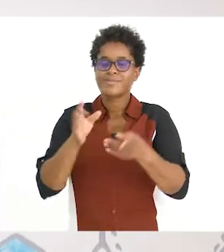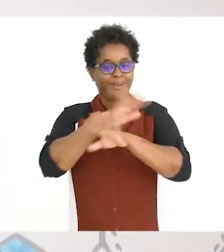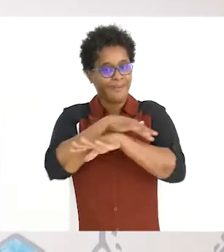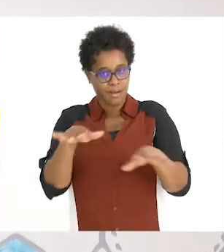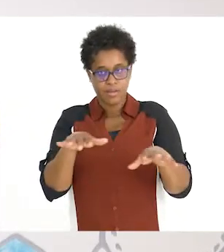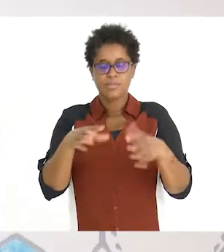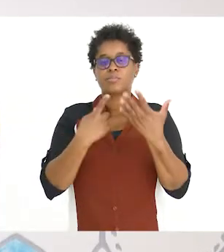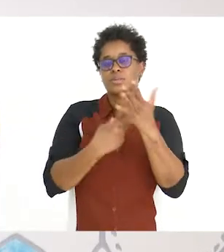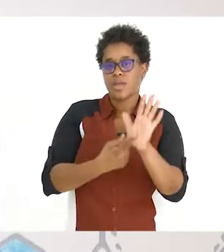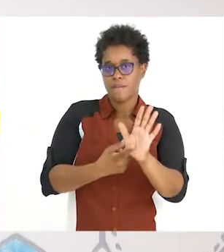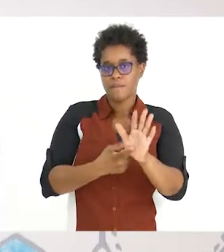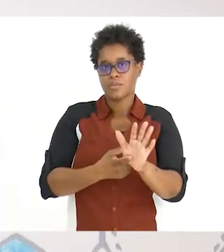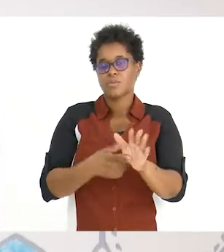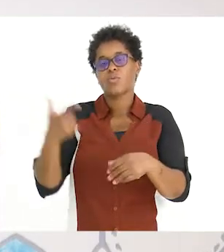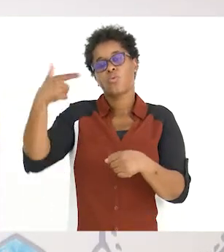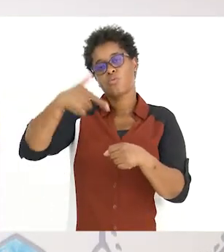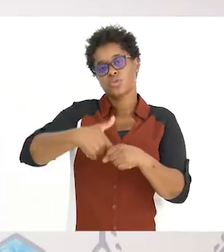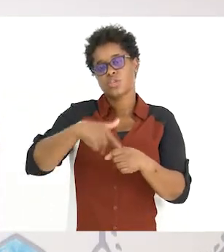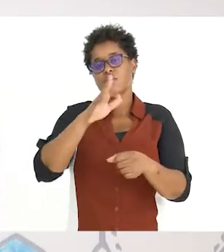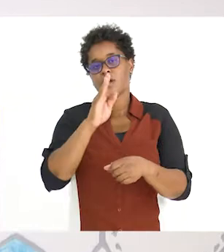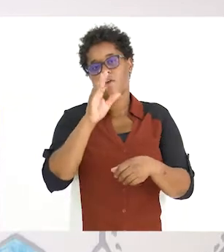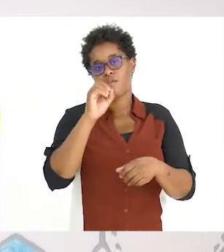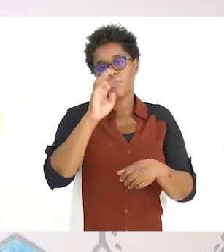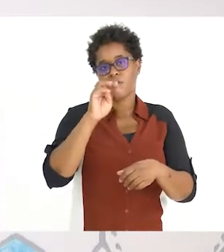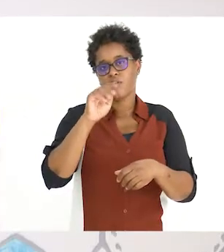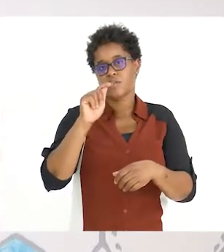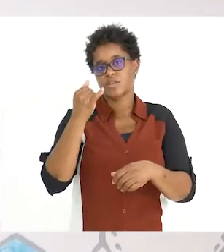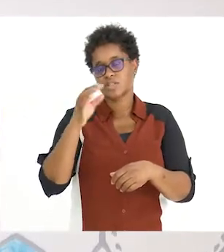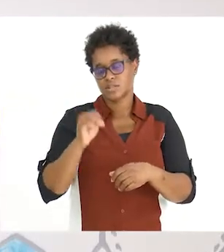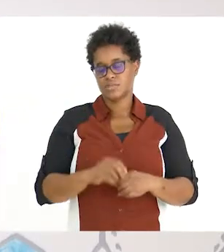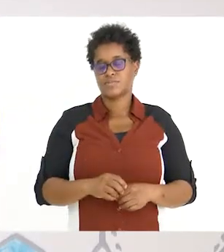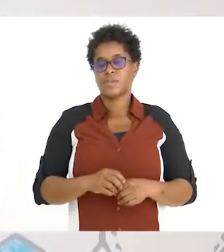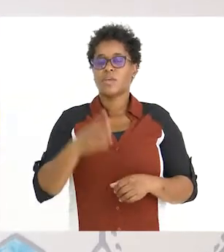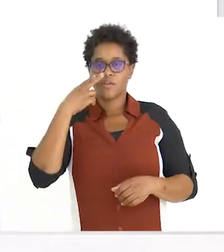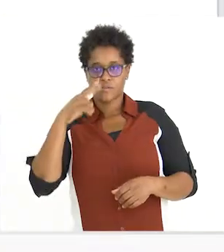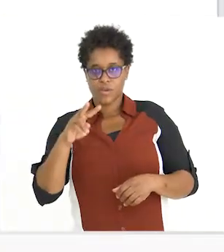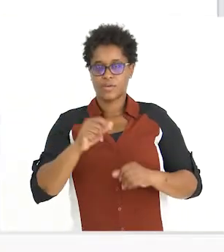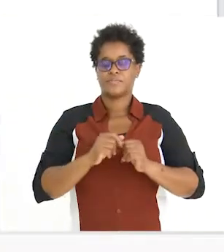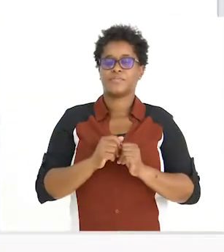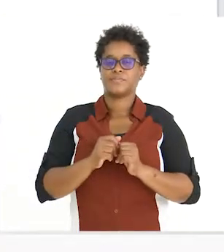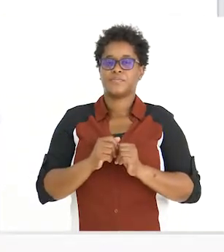por exemplo os combustíveis fósseis. Então vamos lá ver.